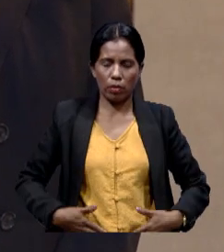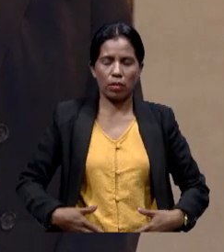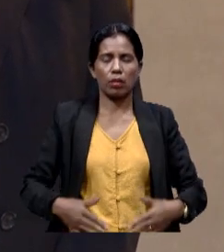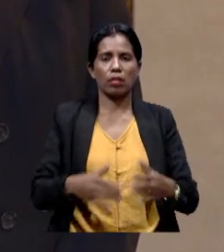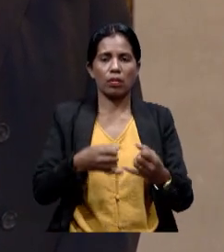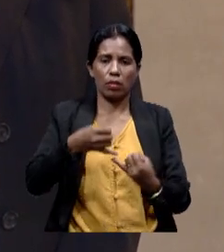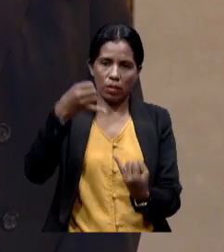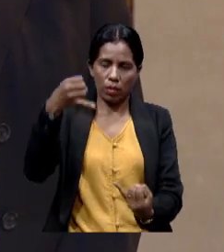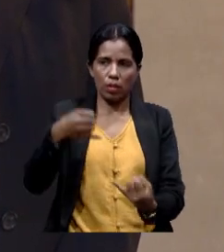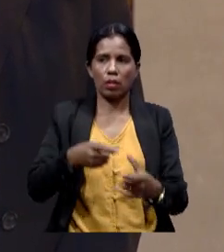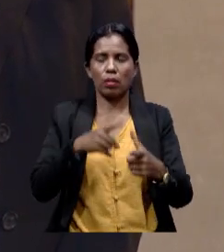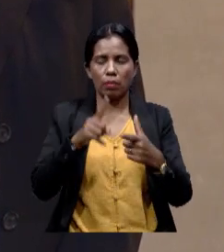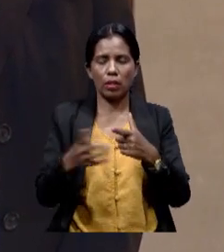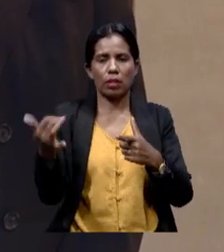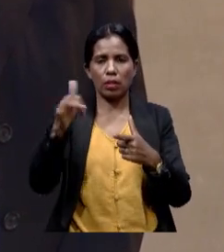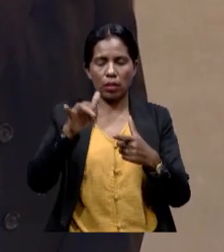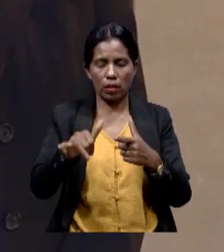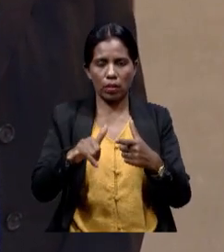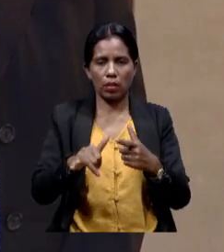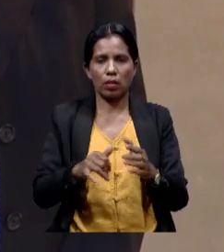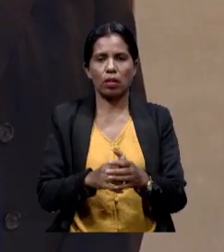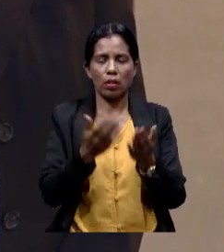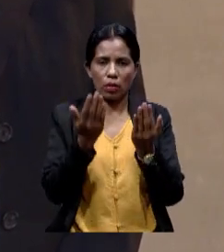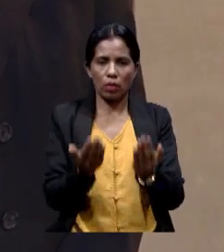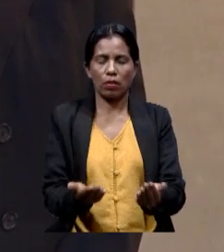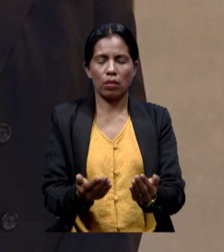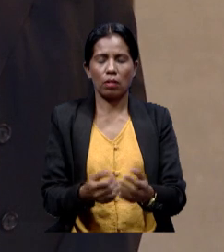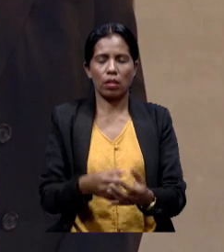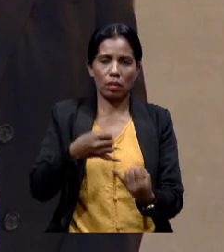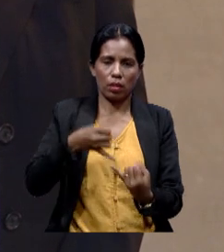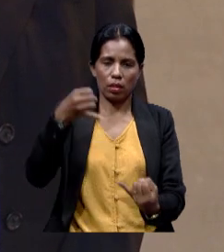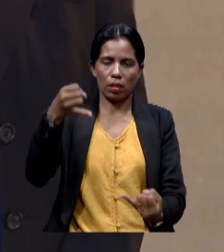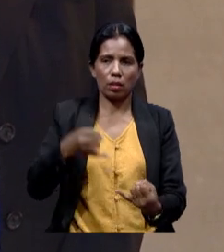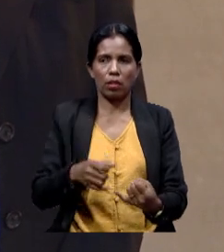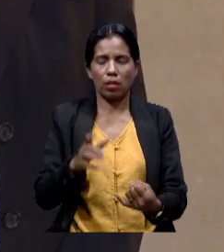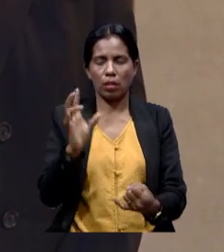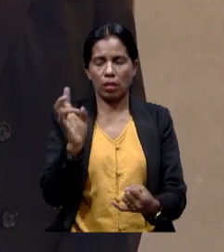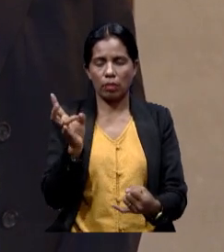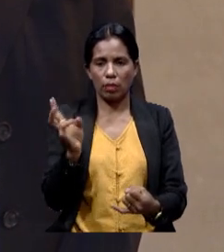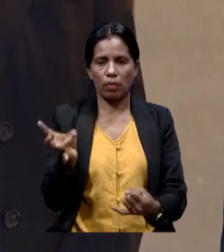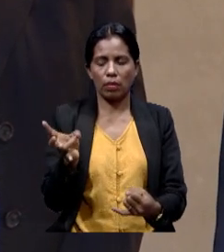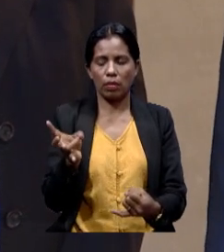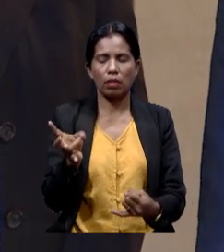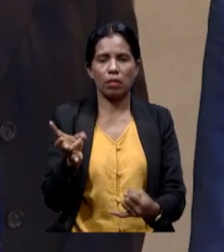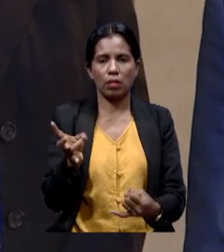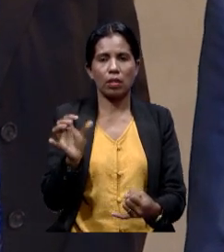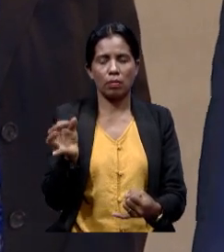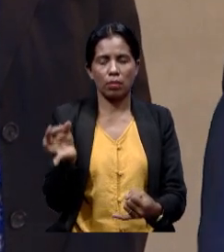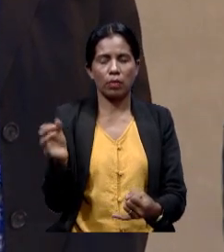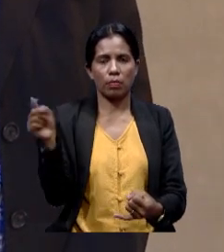ne poi sirene be mak ne sese toda la to sira rekas ne 90% no